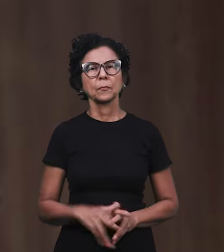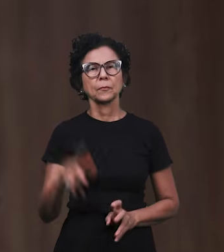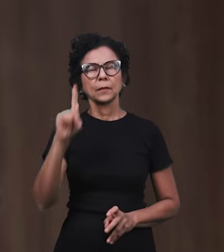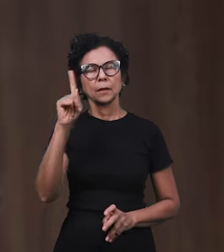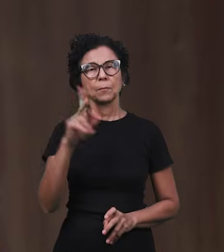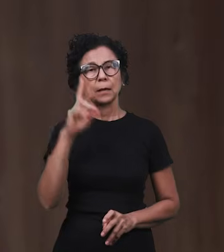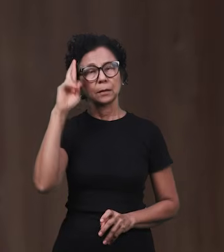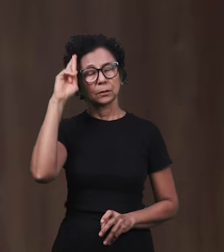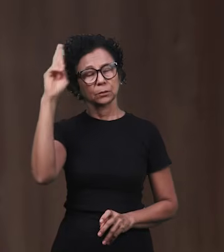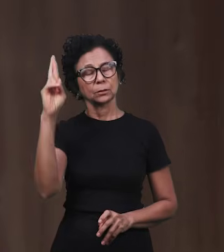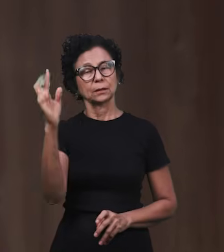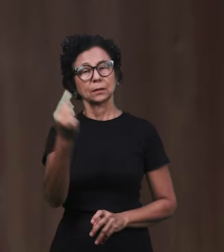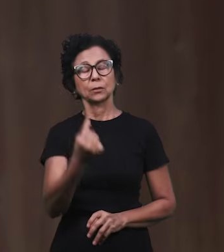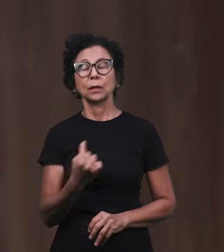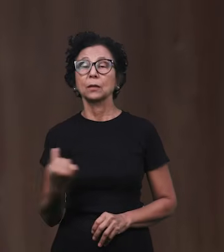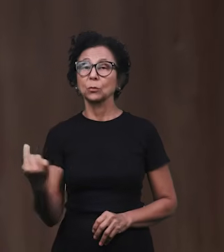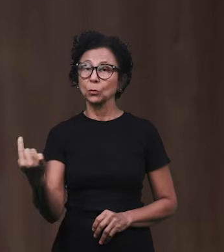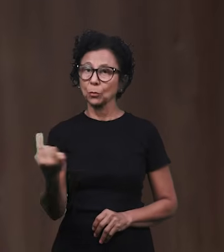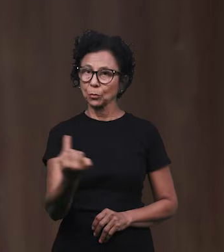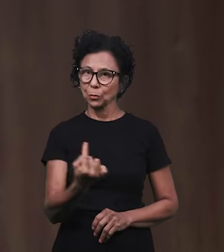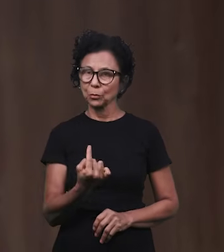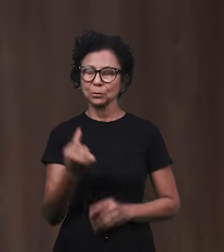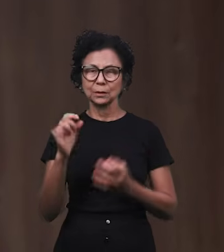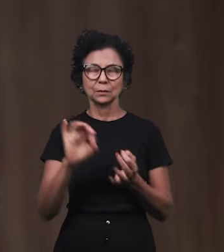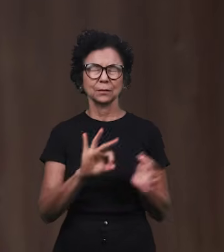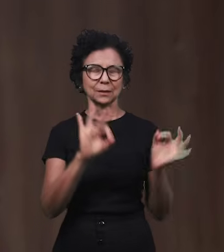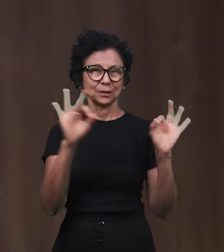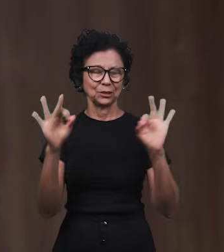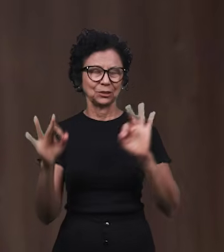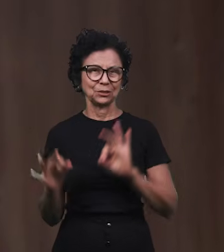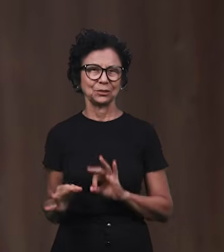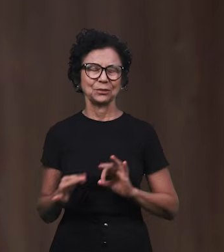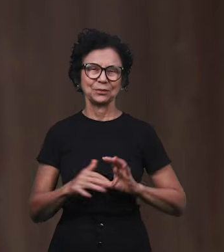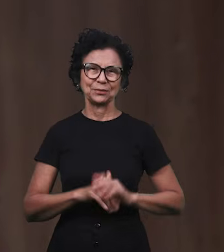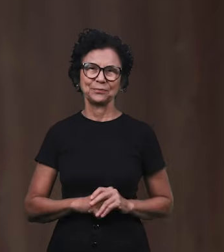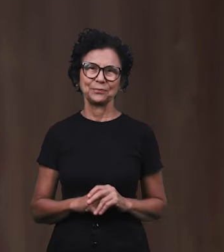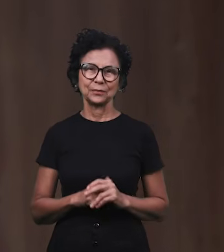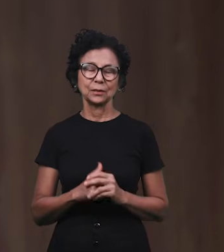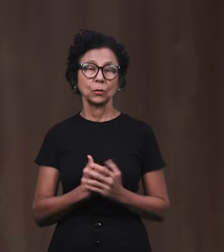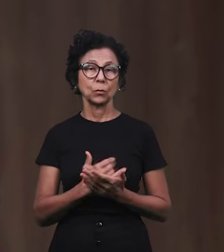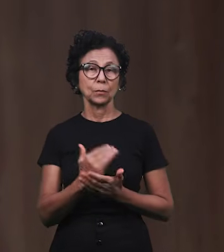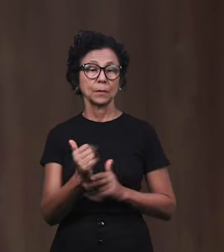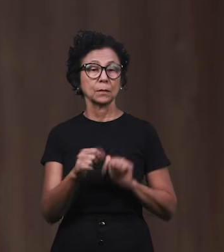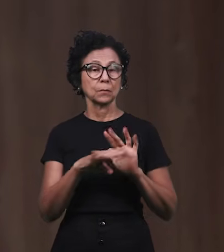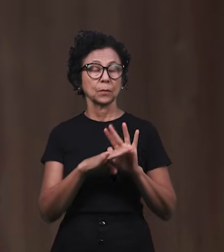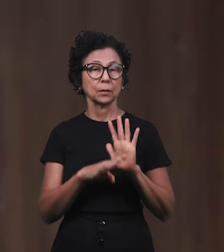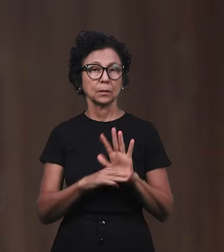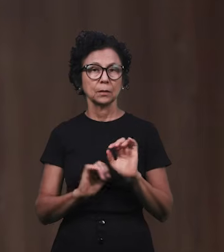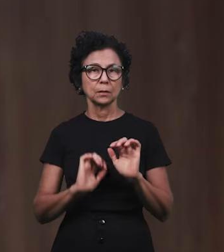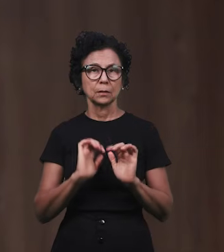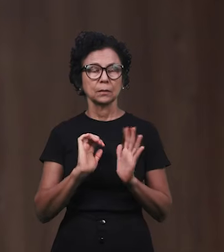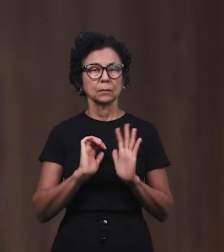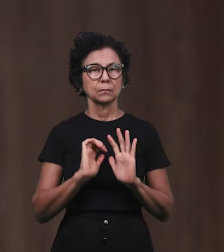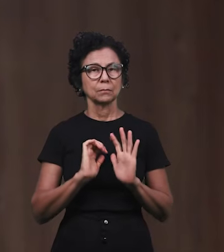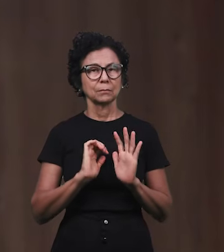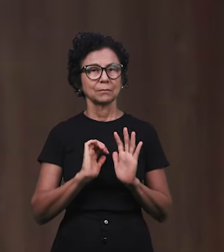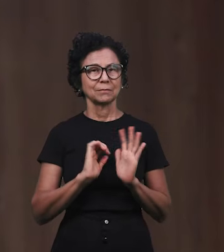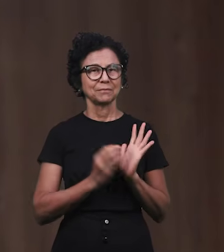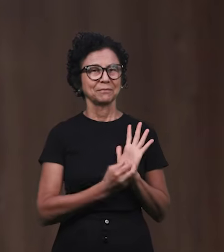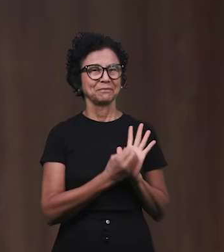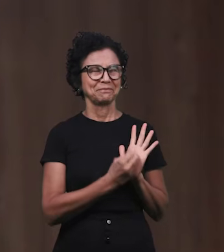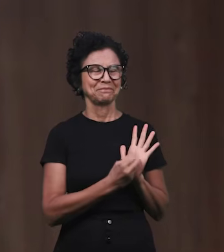A paz do Senhor, meus queridos, a paz do Senhor a todos que estão nos assistindo. Está começando mais um programa de Libras, Sinais de